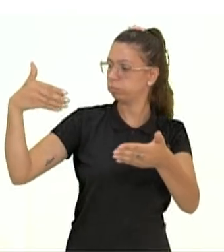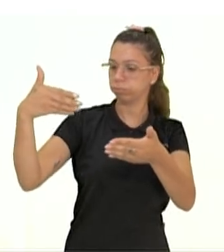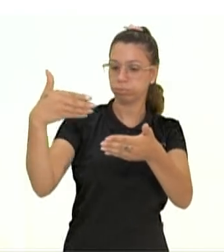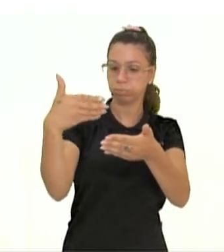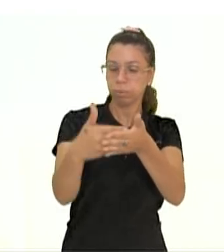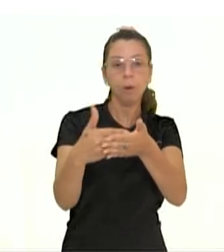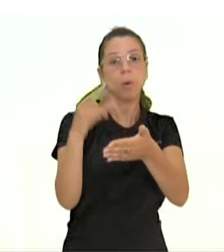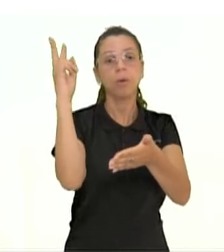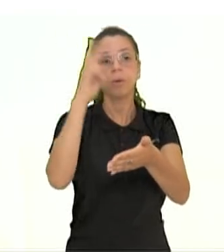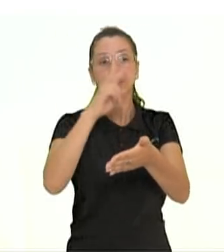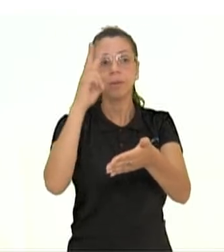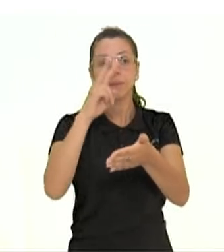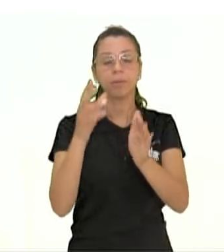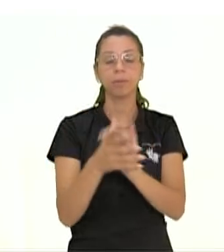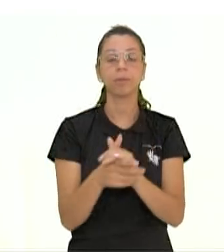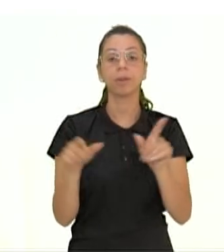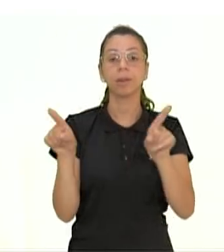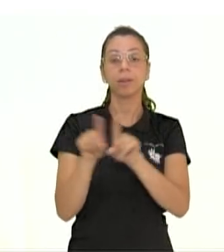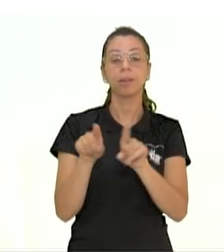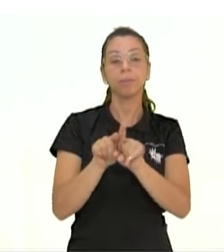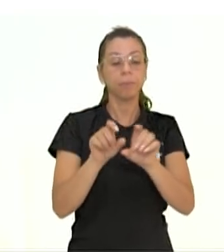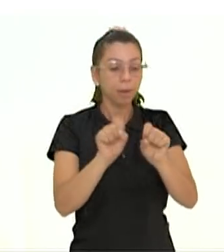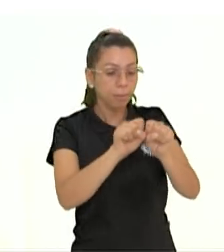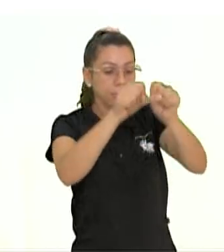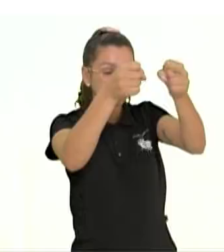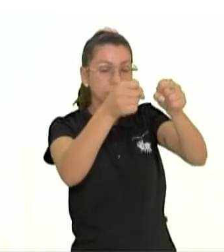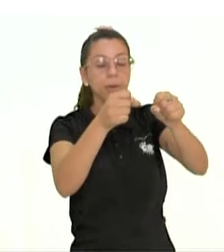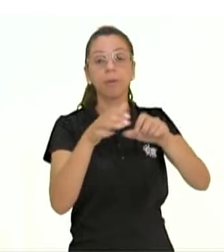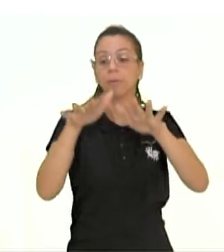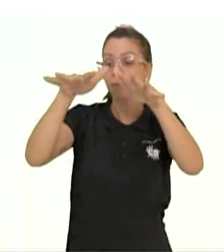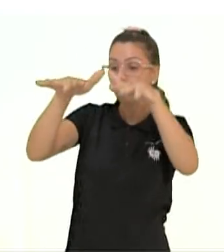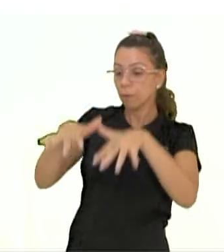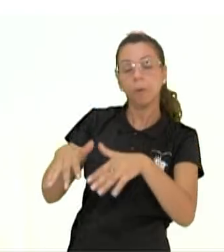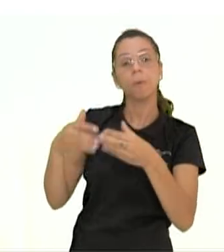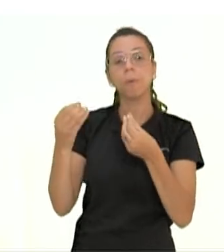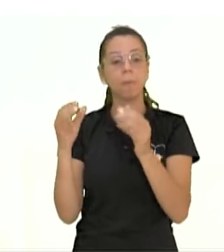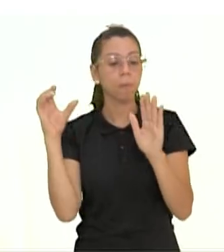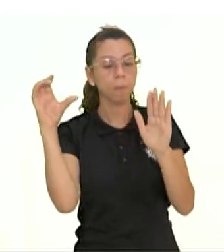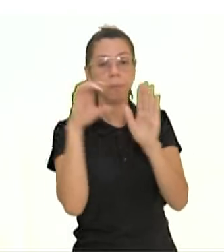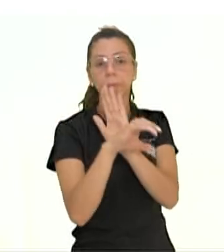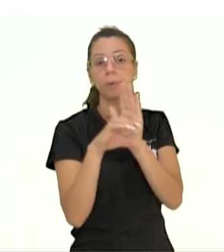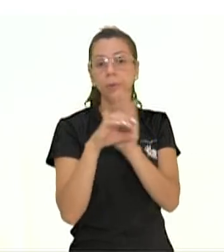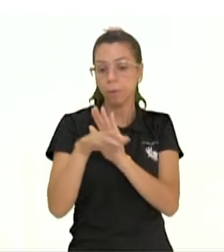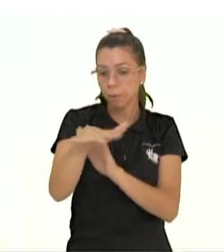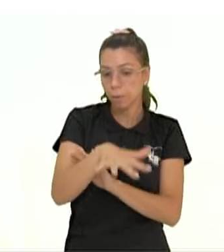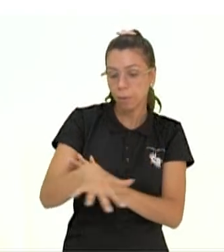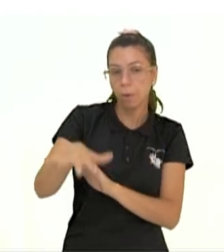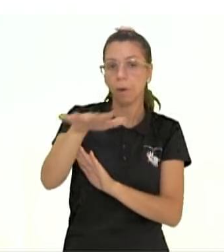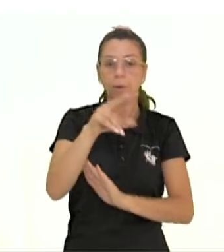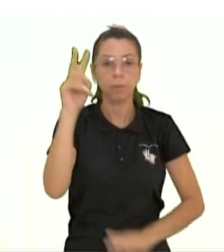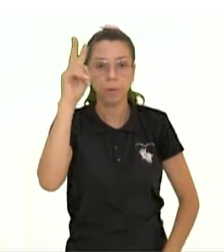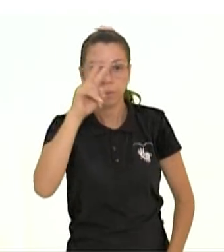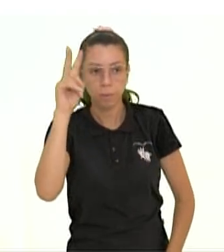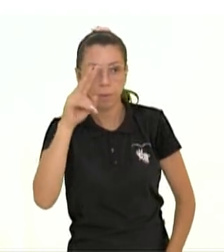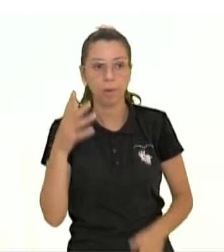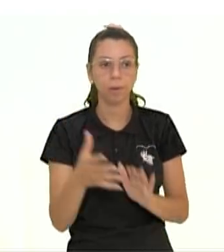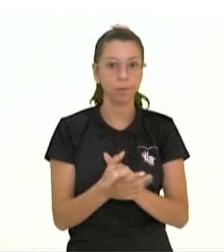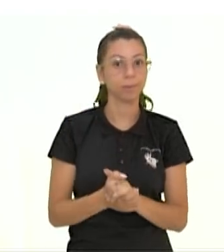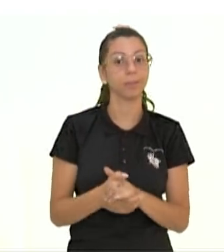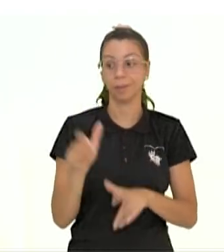tempo, e identificar rupturas, permanências, como conceitos no campo da historiografia. Nossa, professor, só